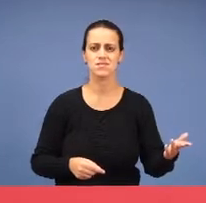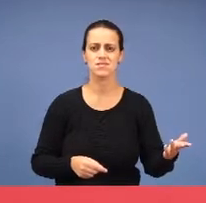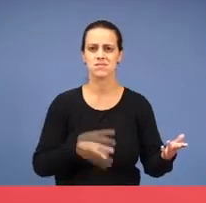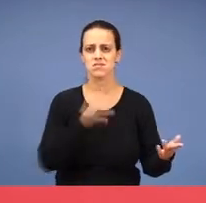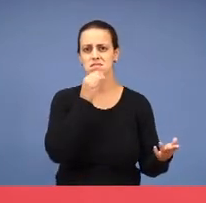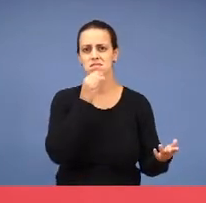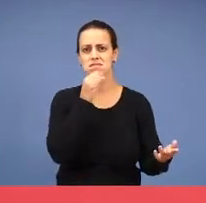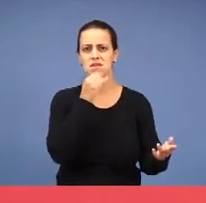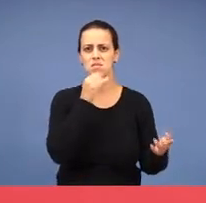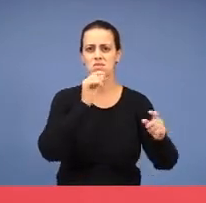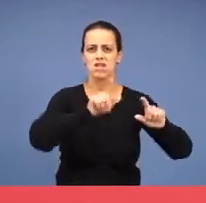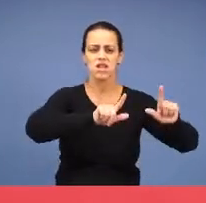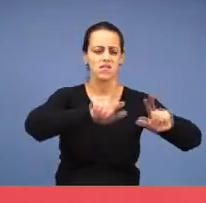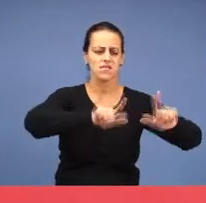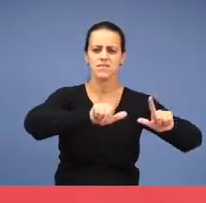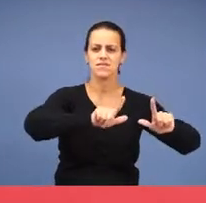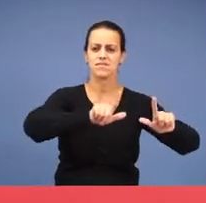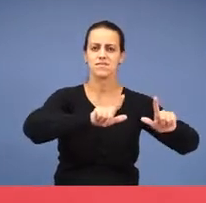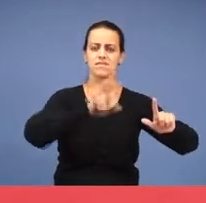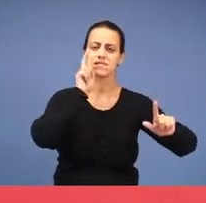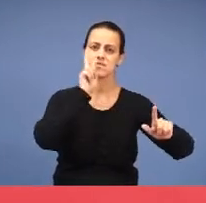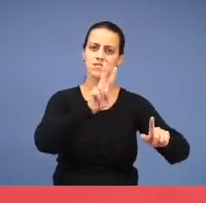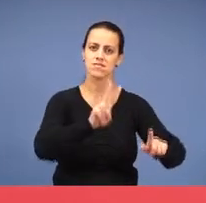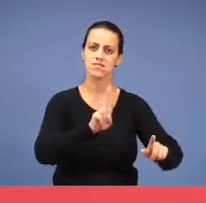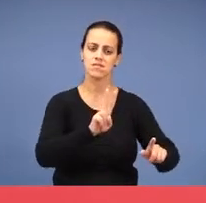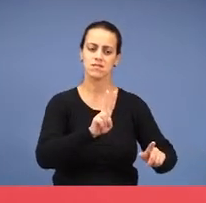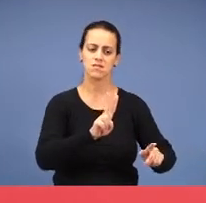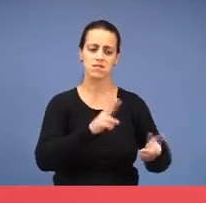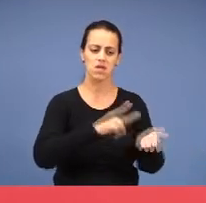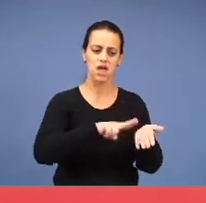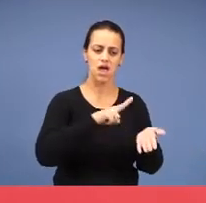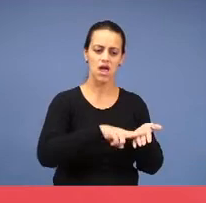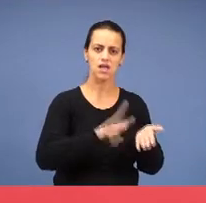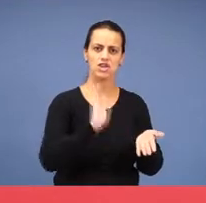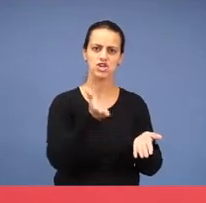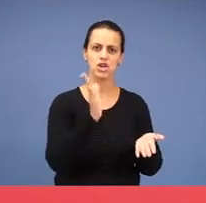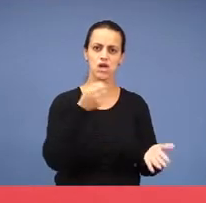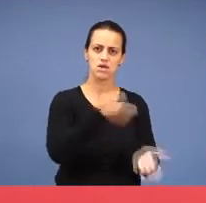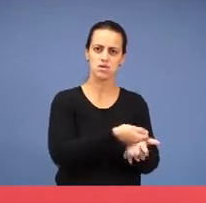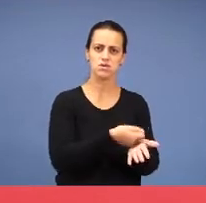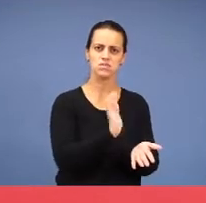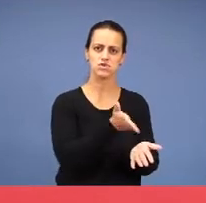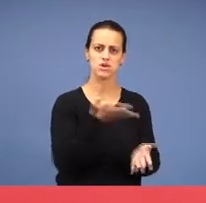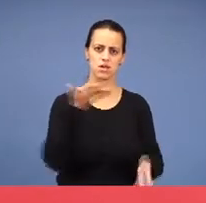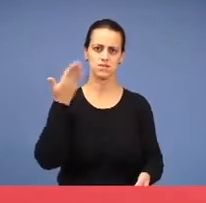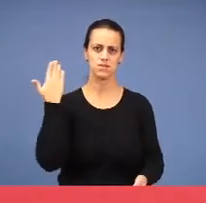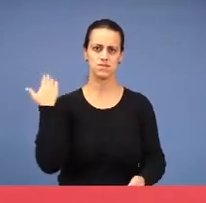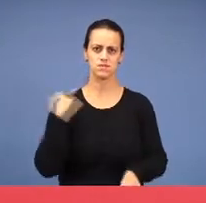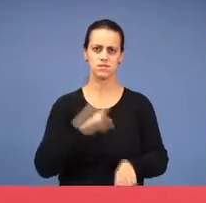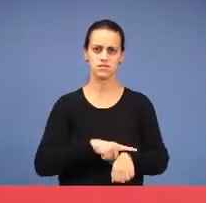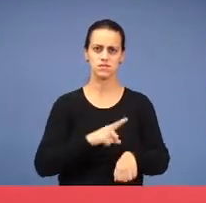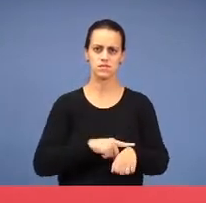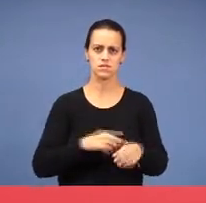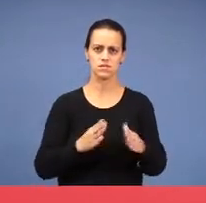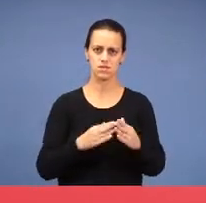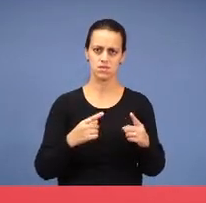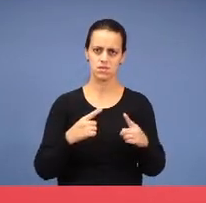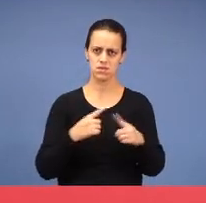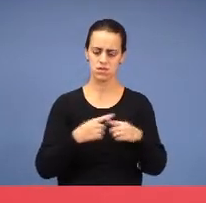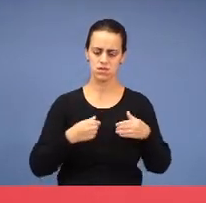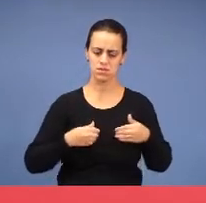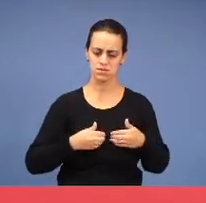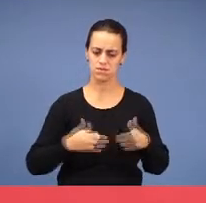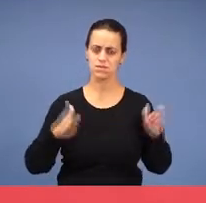de televisão aí dizendo que as cartas já foram cumpridas lá no período da igreja primitiva. Foi